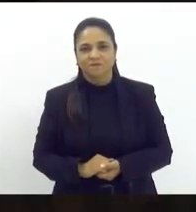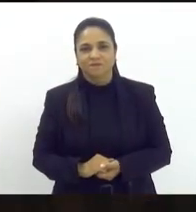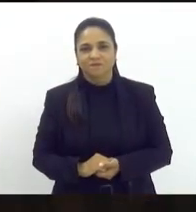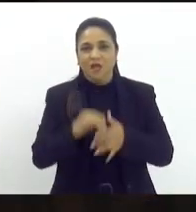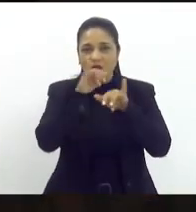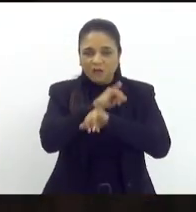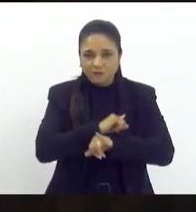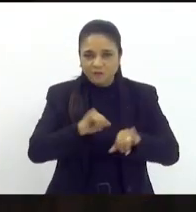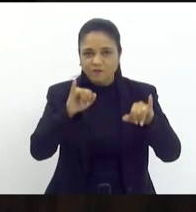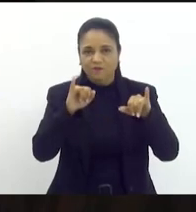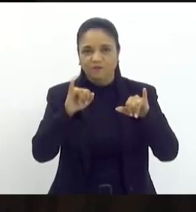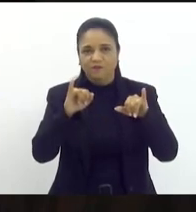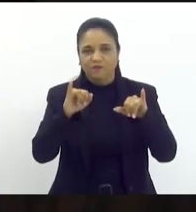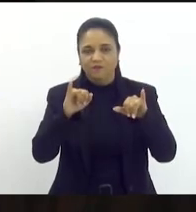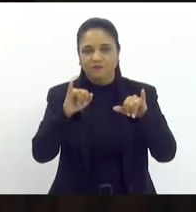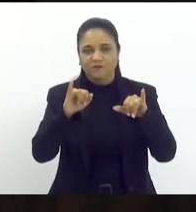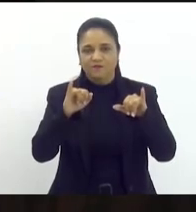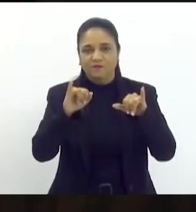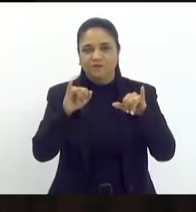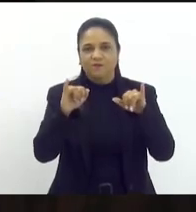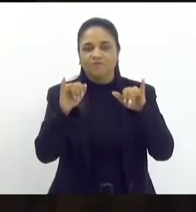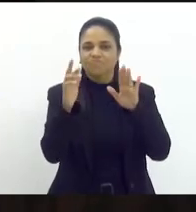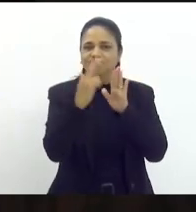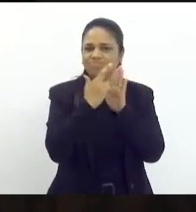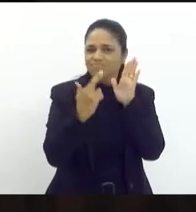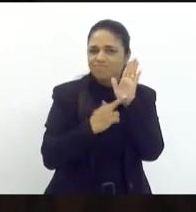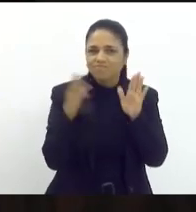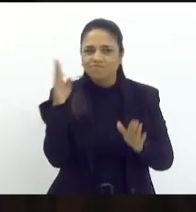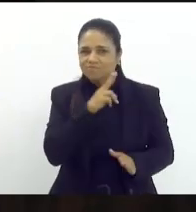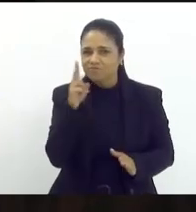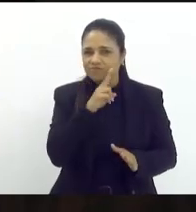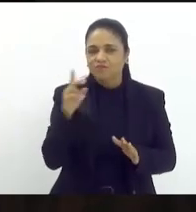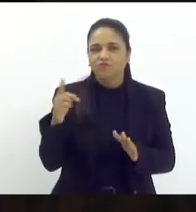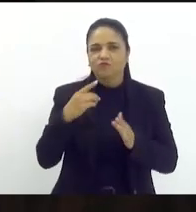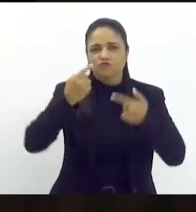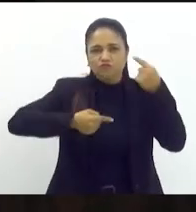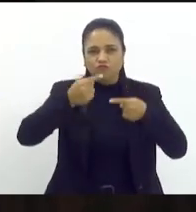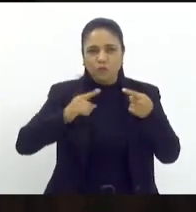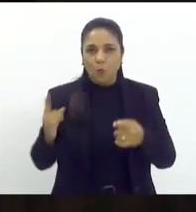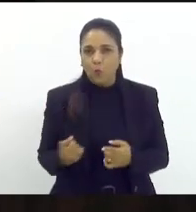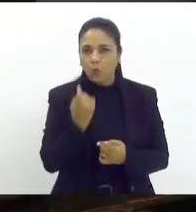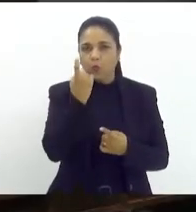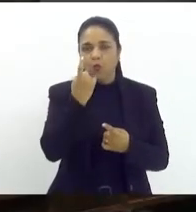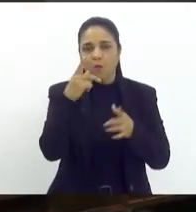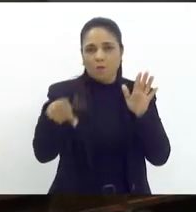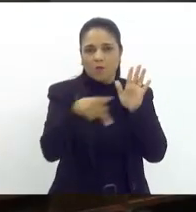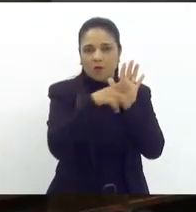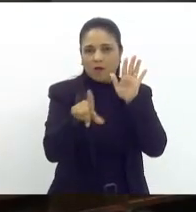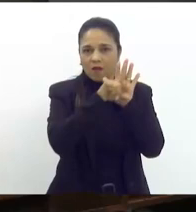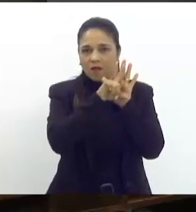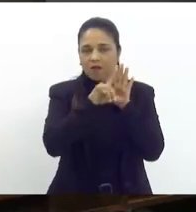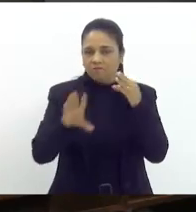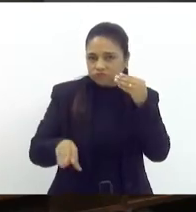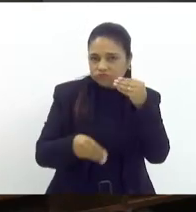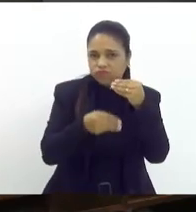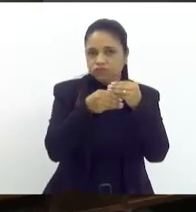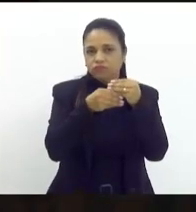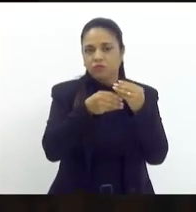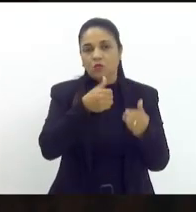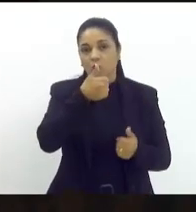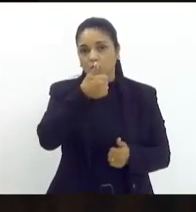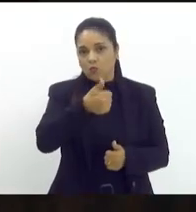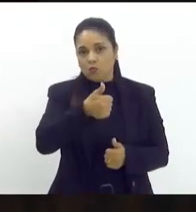anuncio em regime de urgência em discussão única projeto de lei complementar número